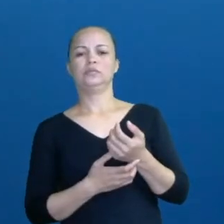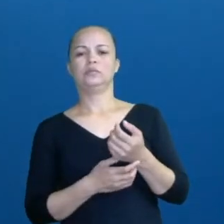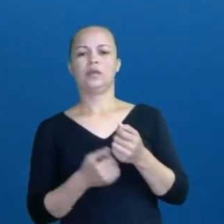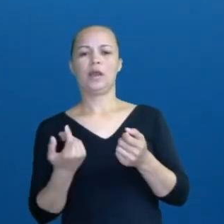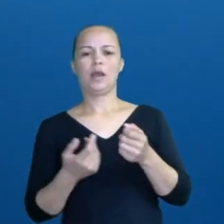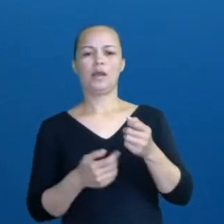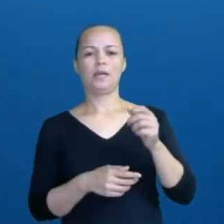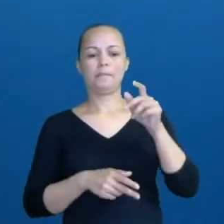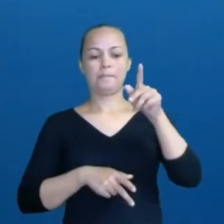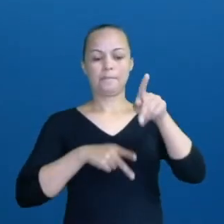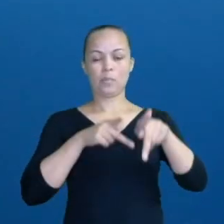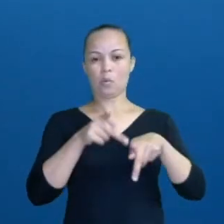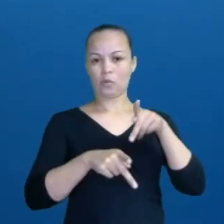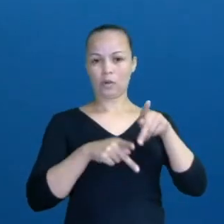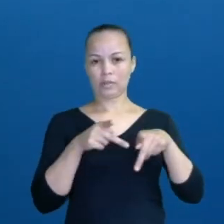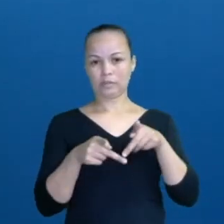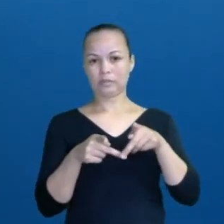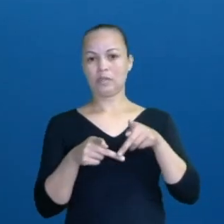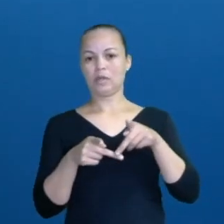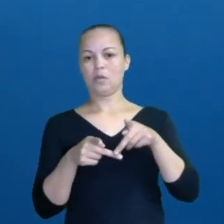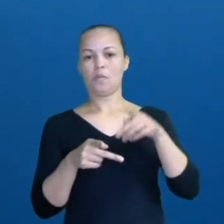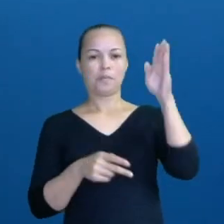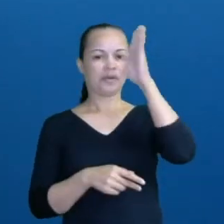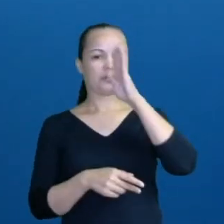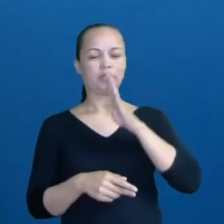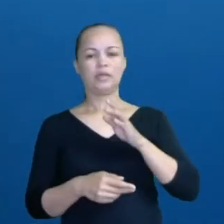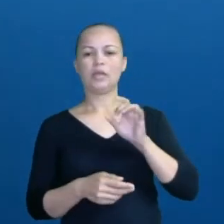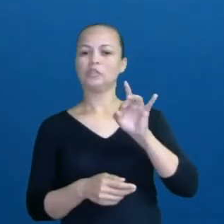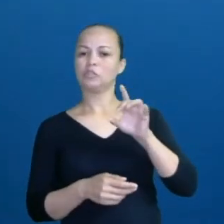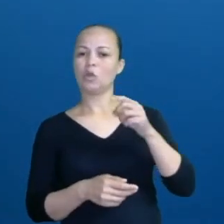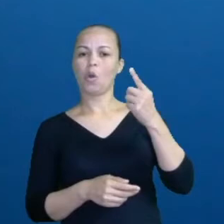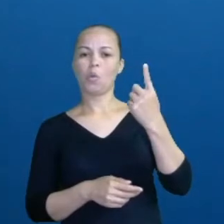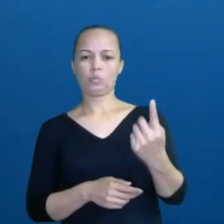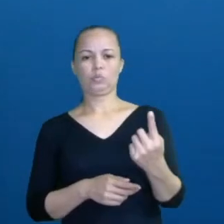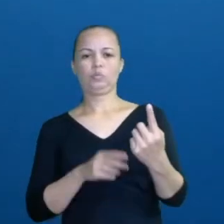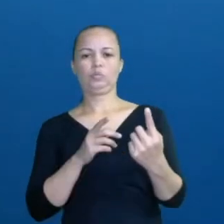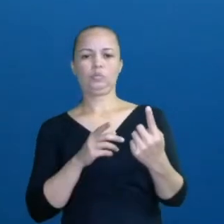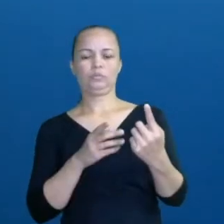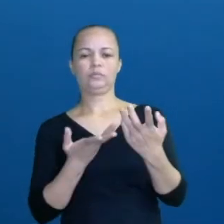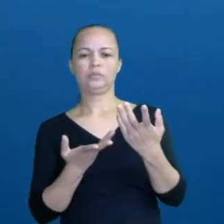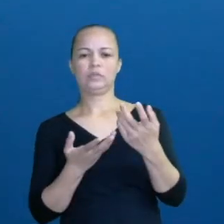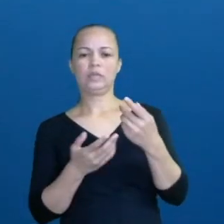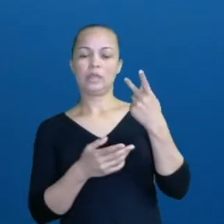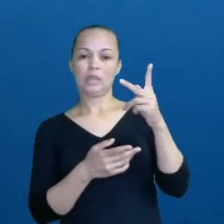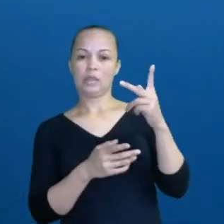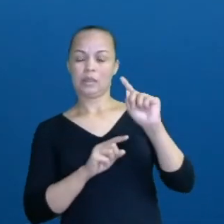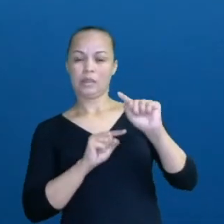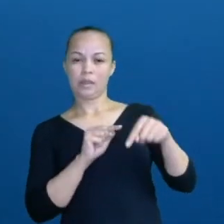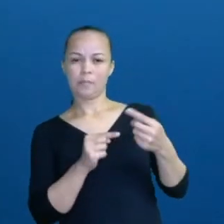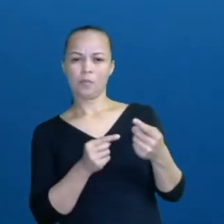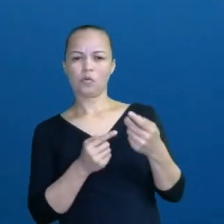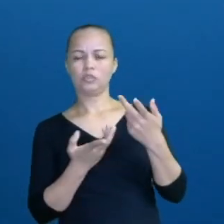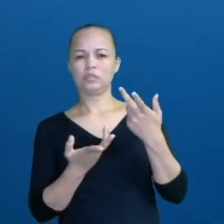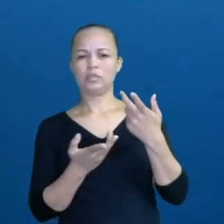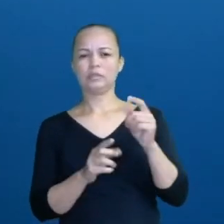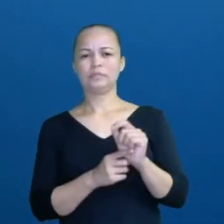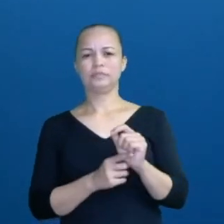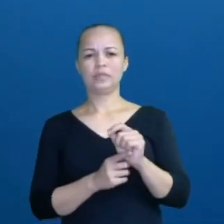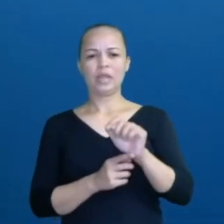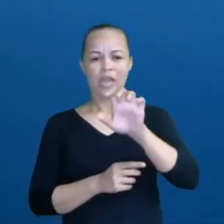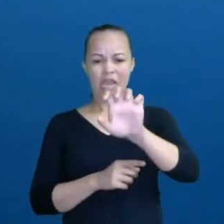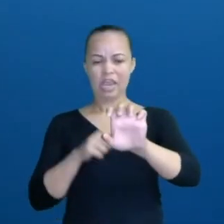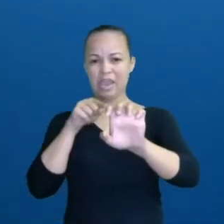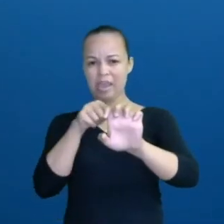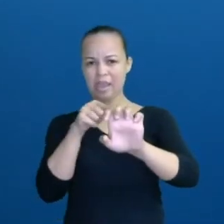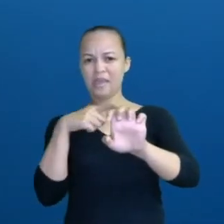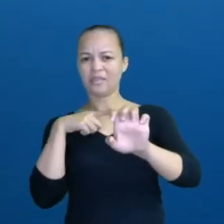população brasileira. Há apenas um único núcleo. Percebam, depois desse núcleo, aparece a conjunção e separando um